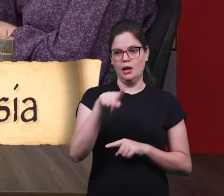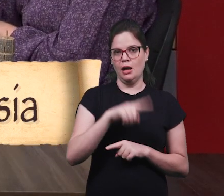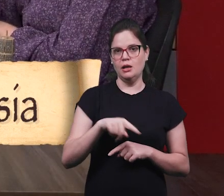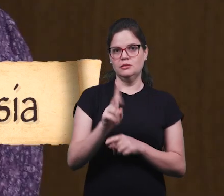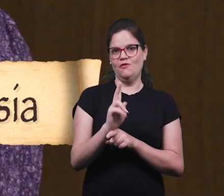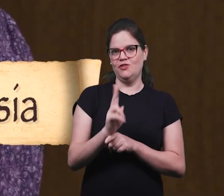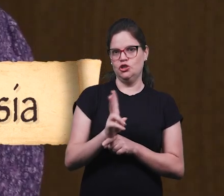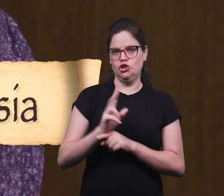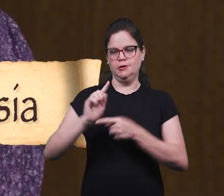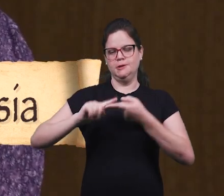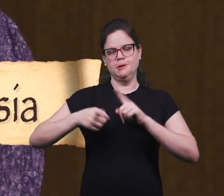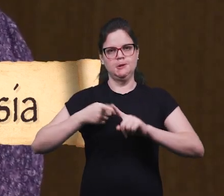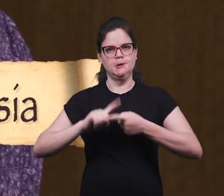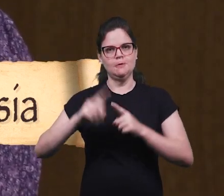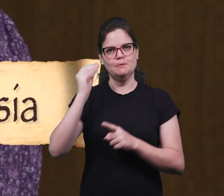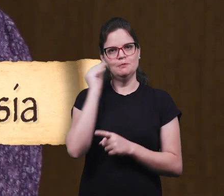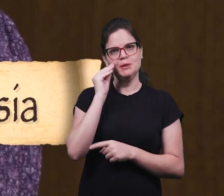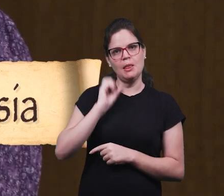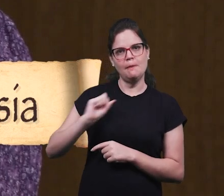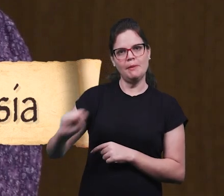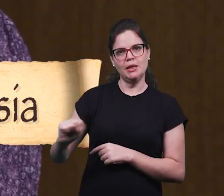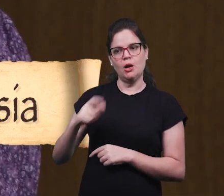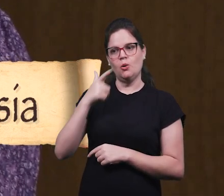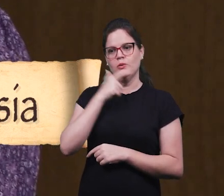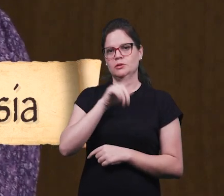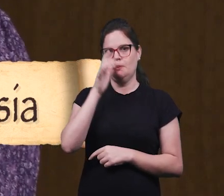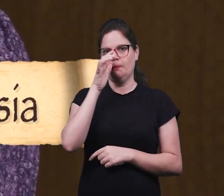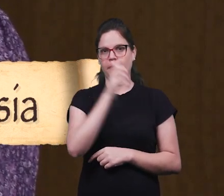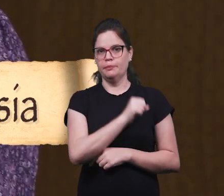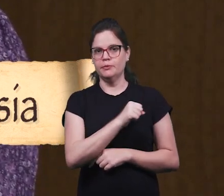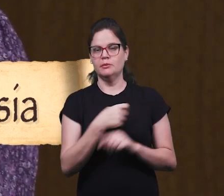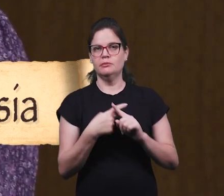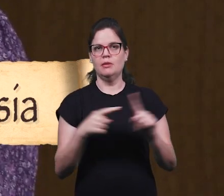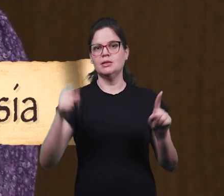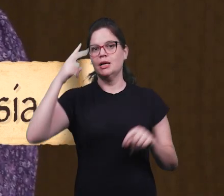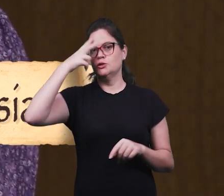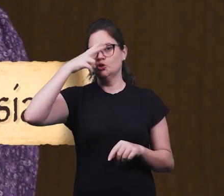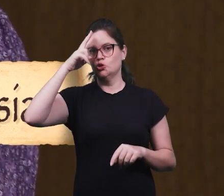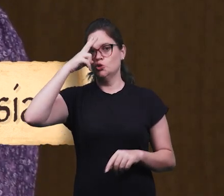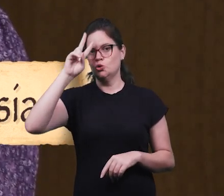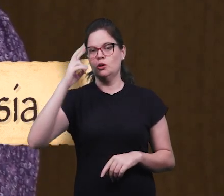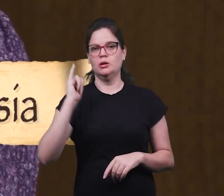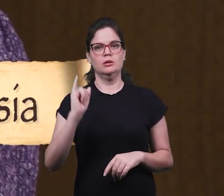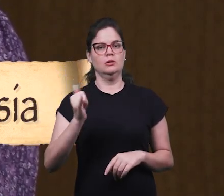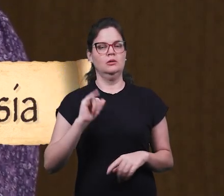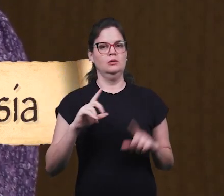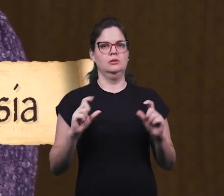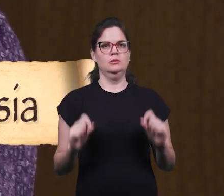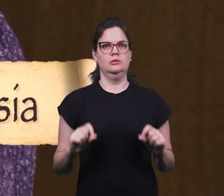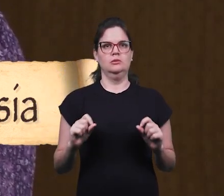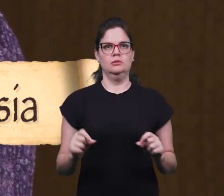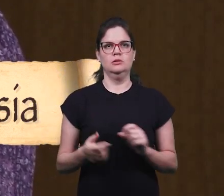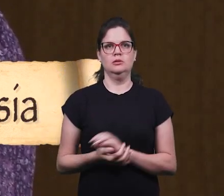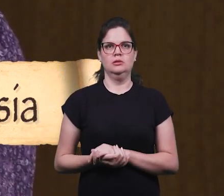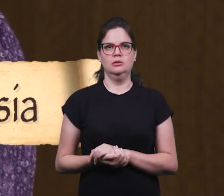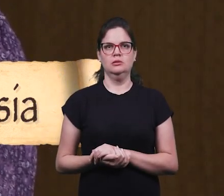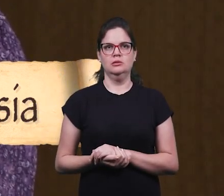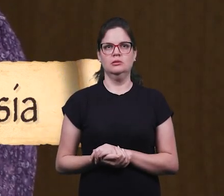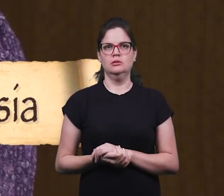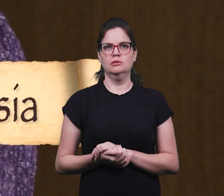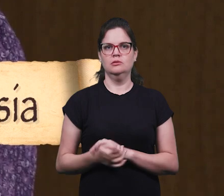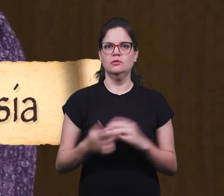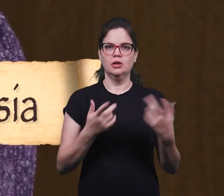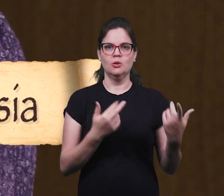os seus homens ali da guarda fizeram, mas a história conta que o final dele